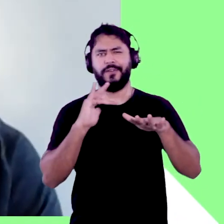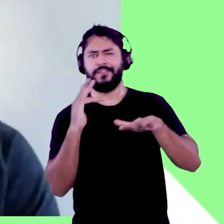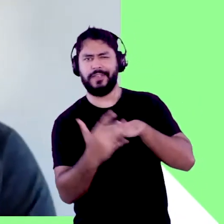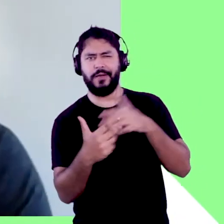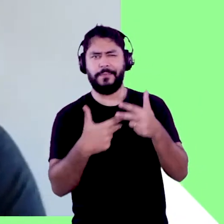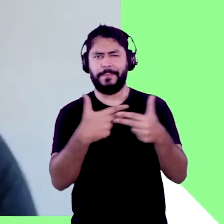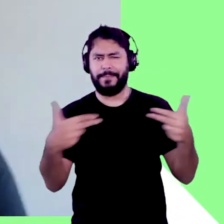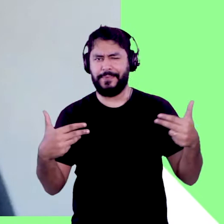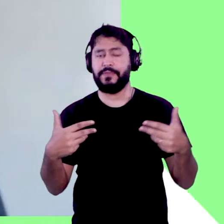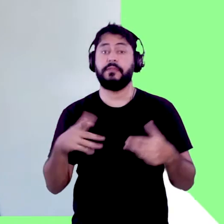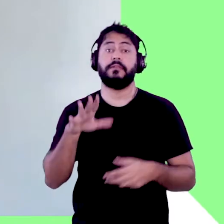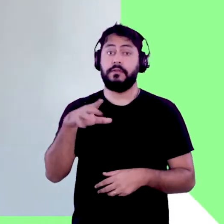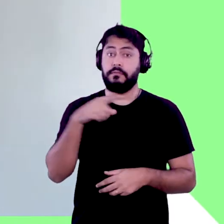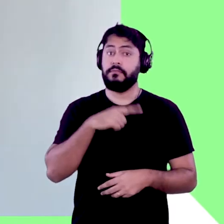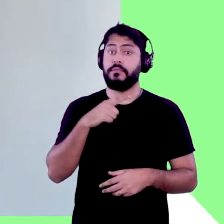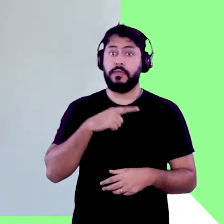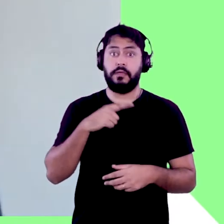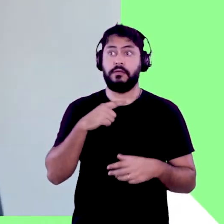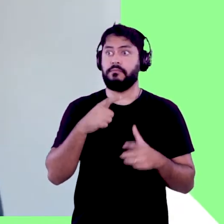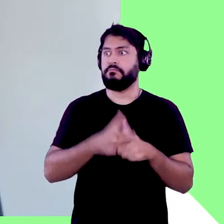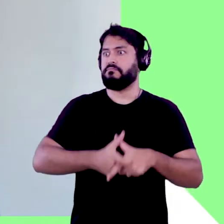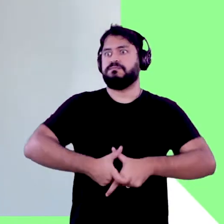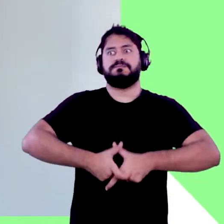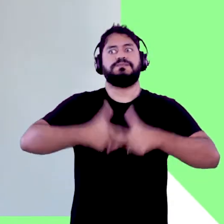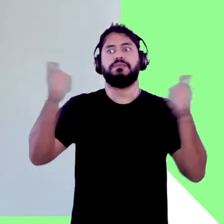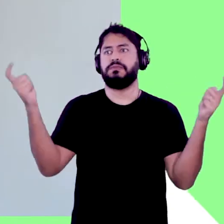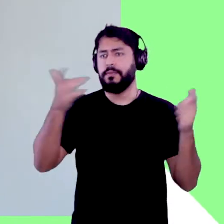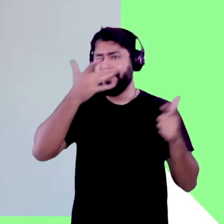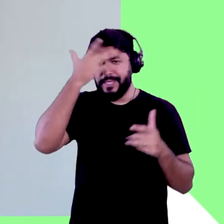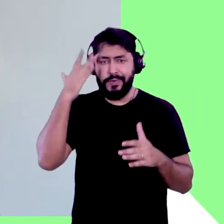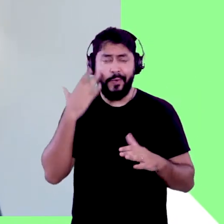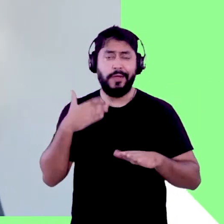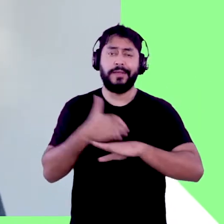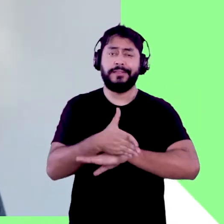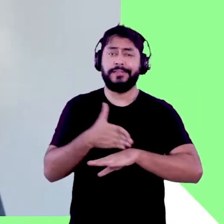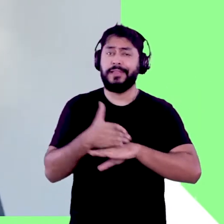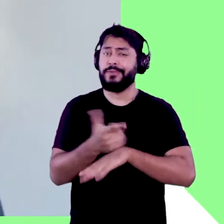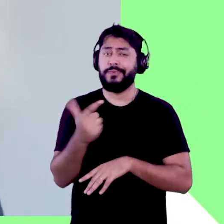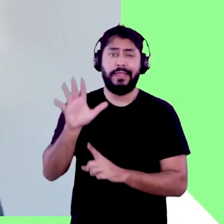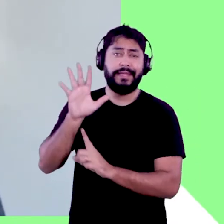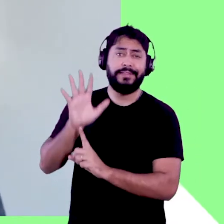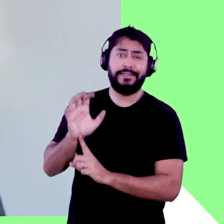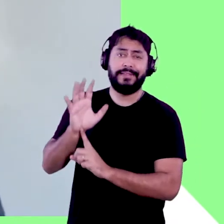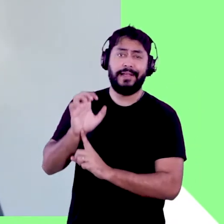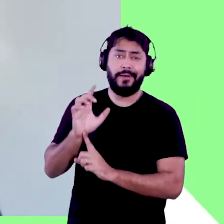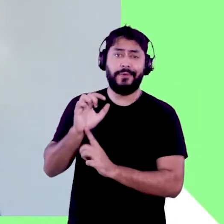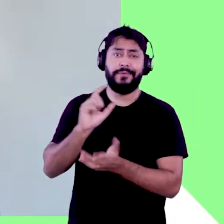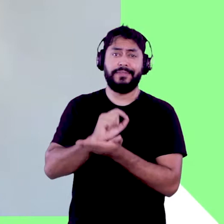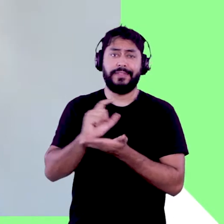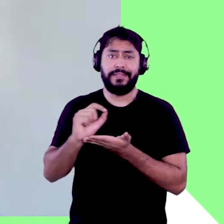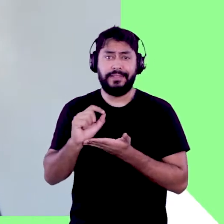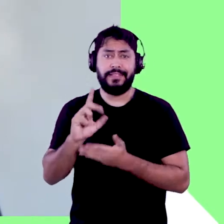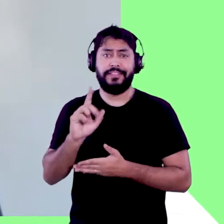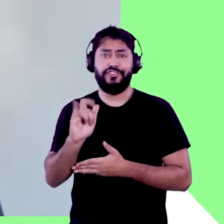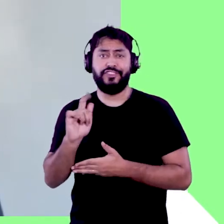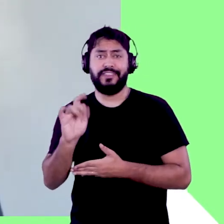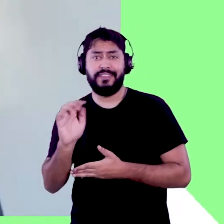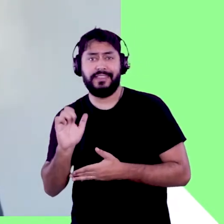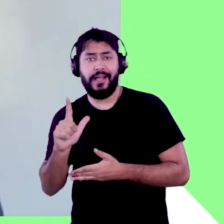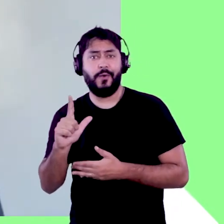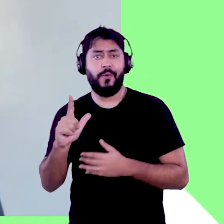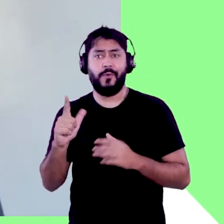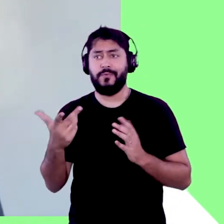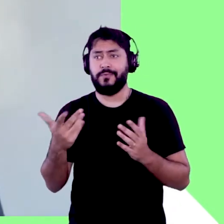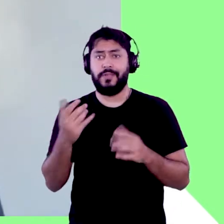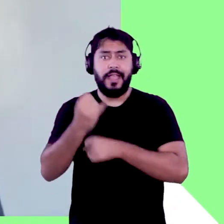um número enorme de pessoas que não têm acesso, né, ao sinal digital, não estão conectadas. E também